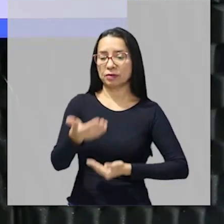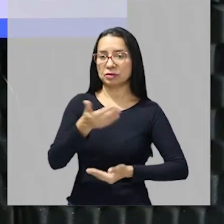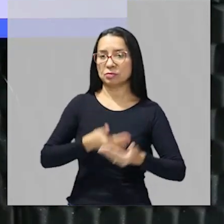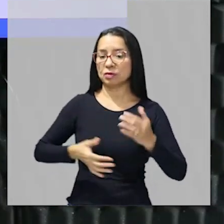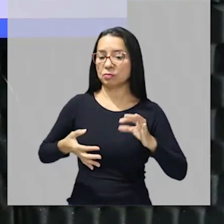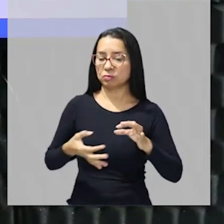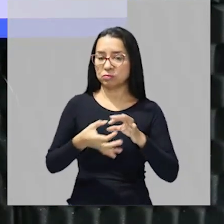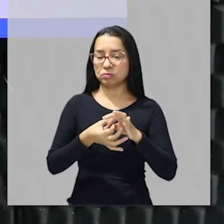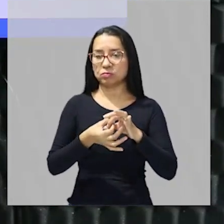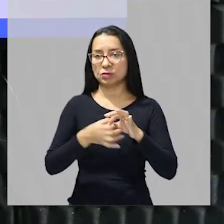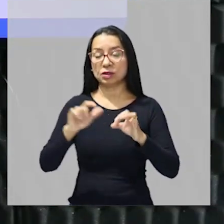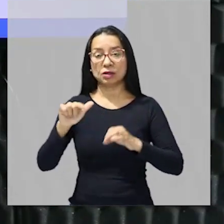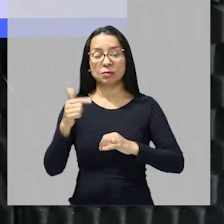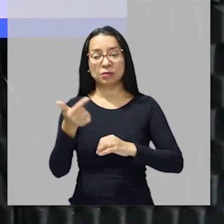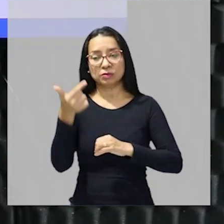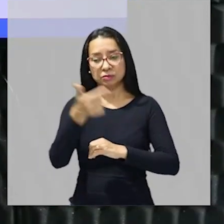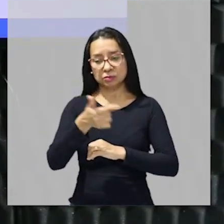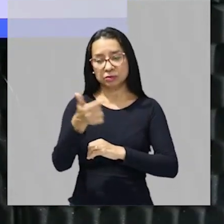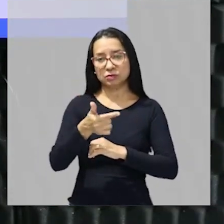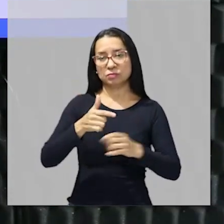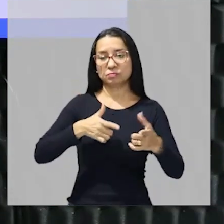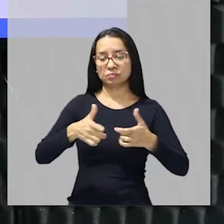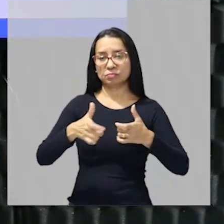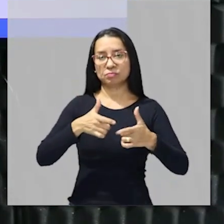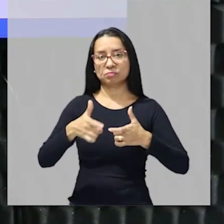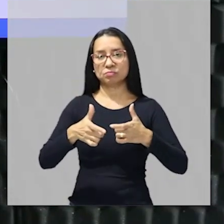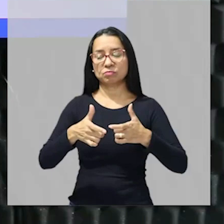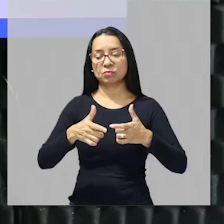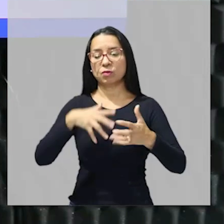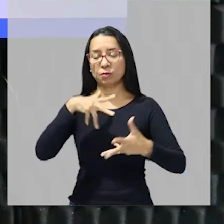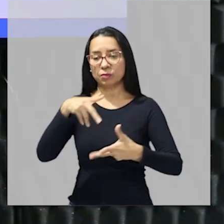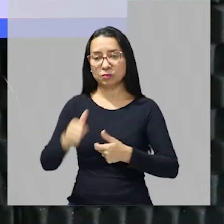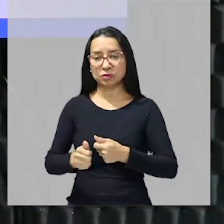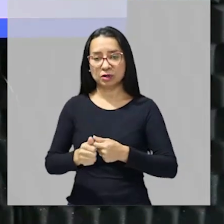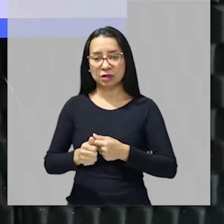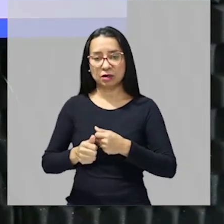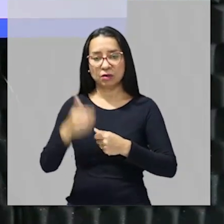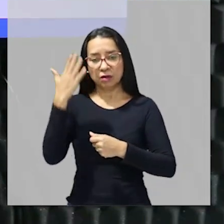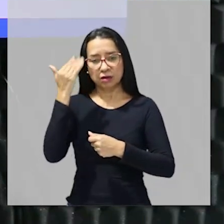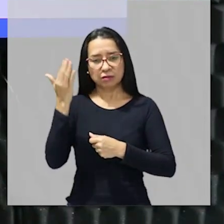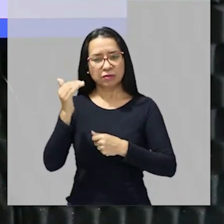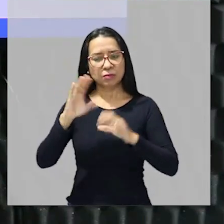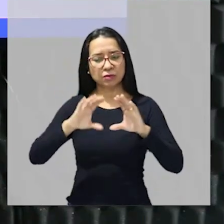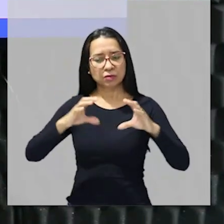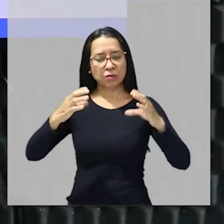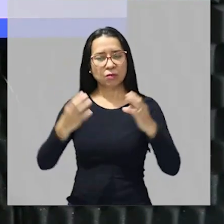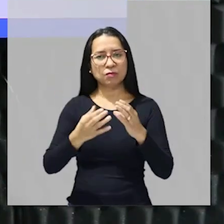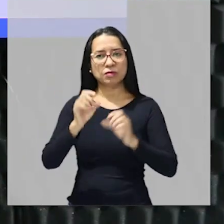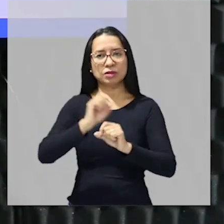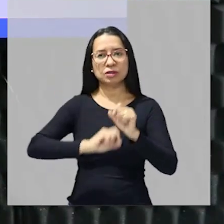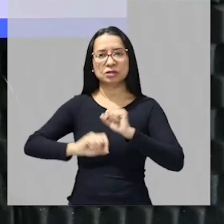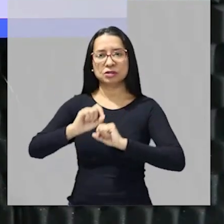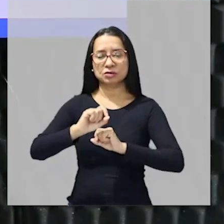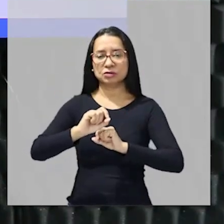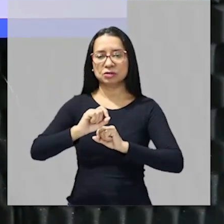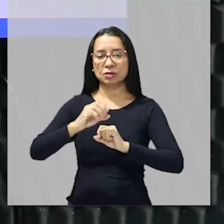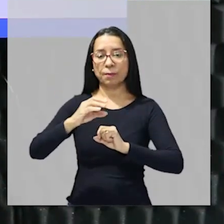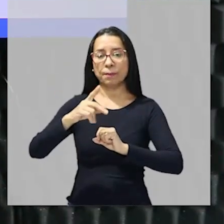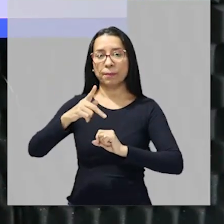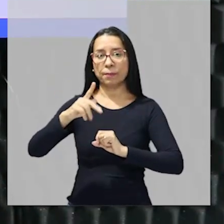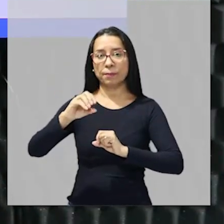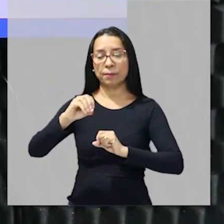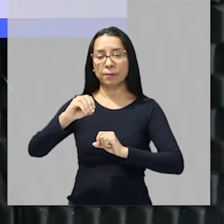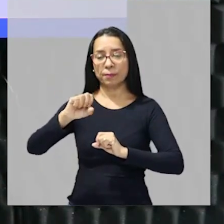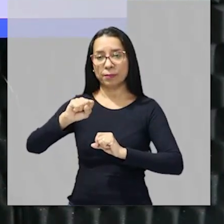Guerra Mundial, da famosa Conferência de Potsdam. A Conferência de Potsdam, onde essa